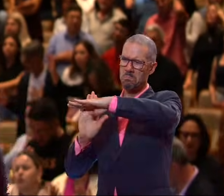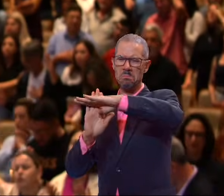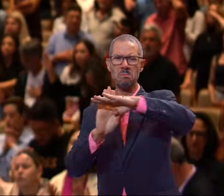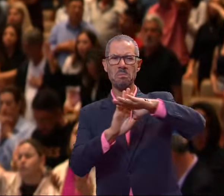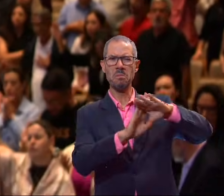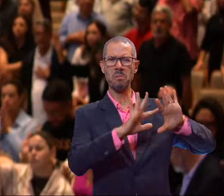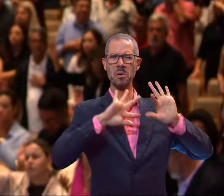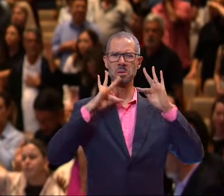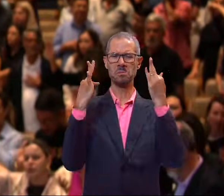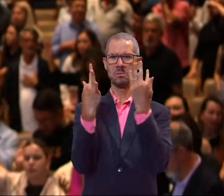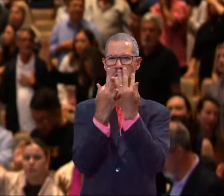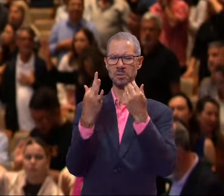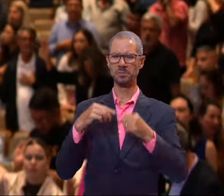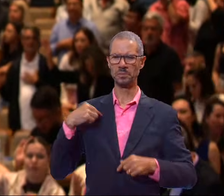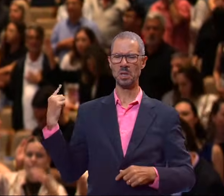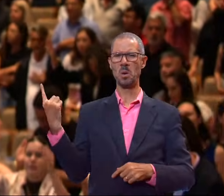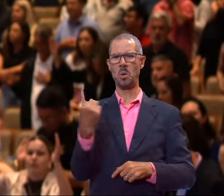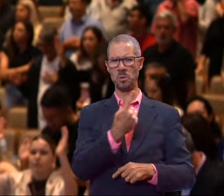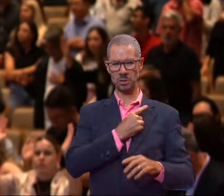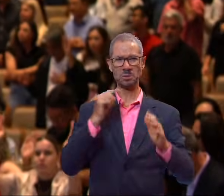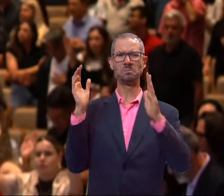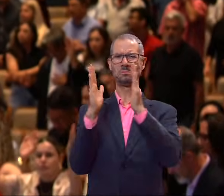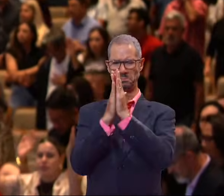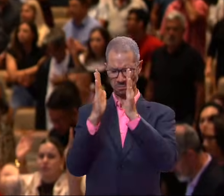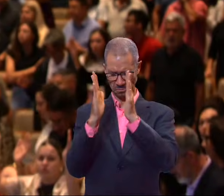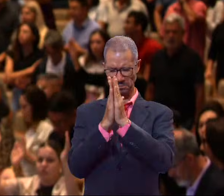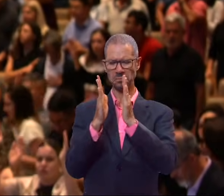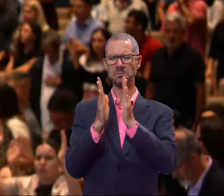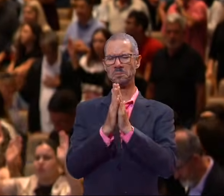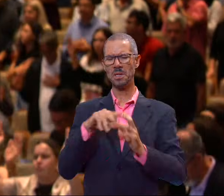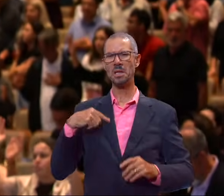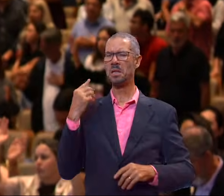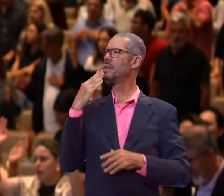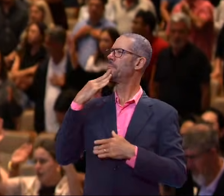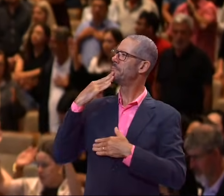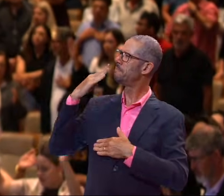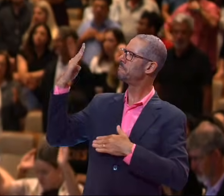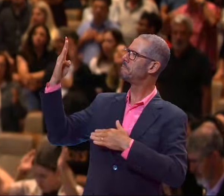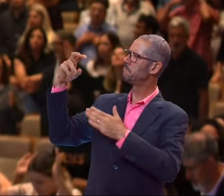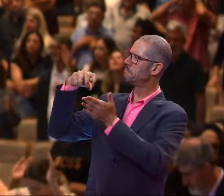nossos. E nós vamos orar, e nós vamos pedir.